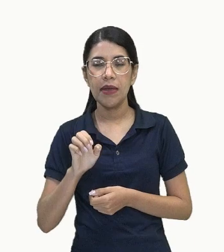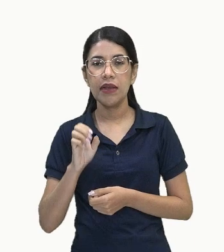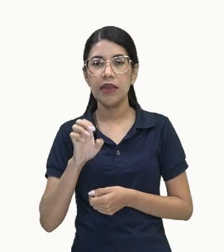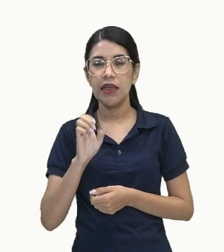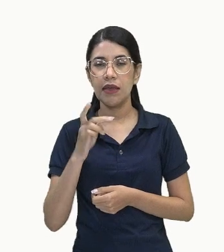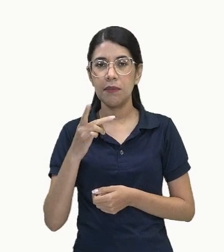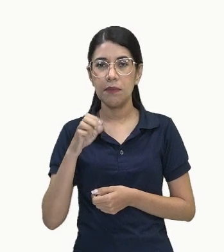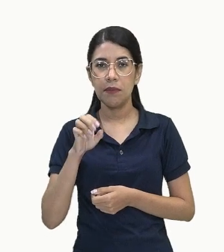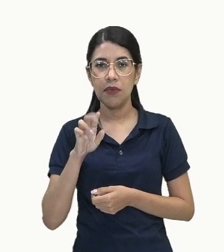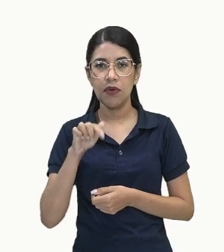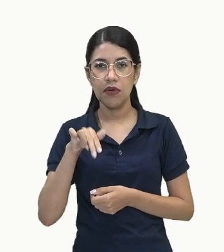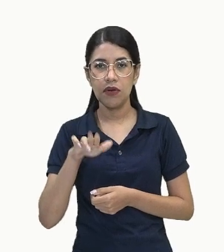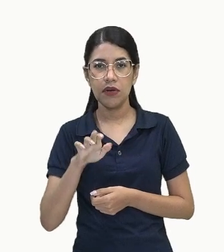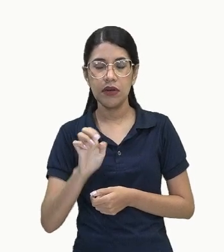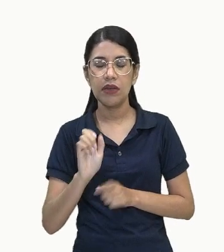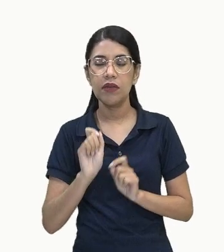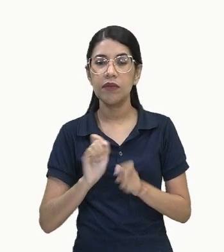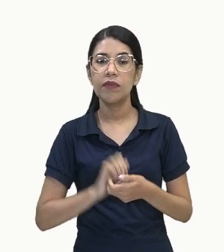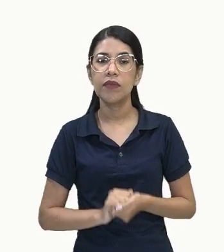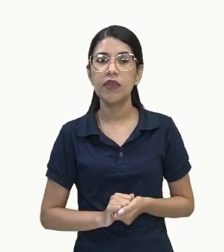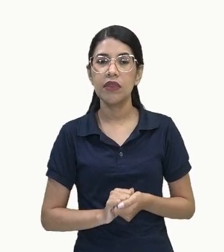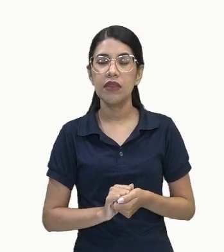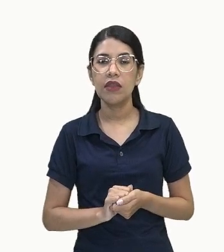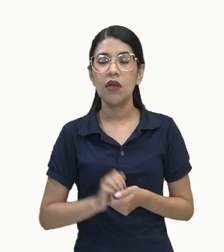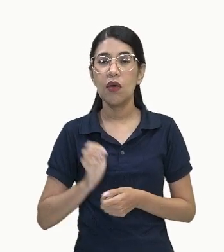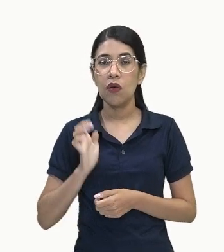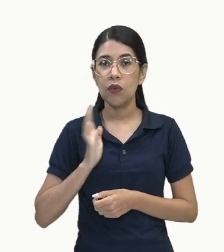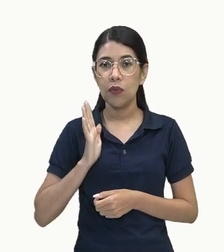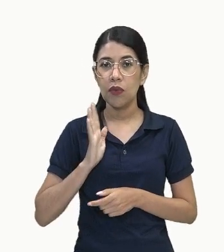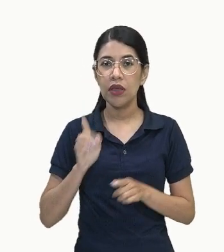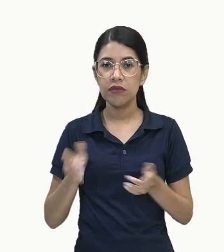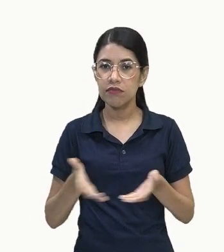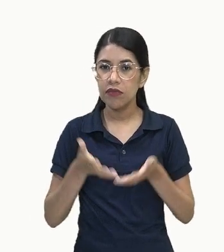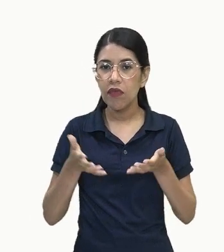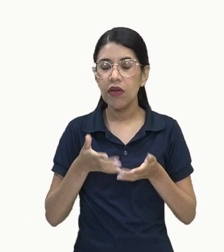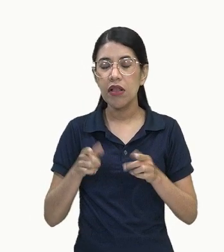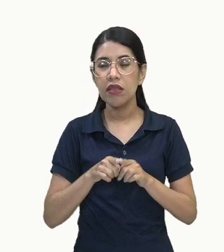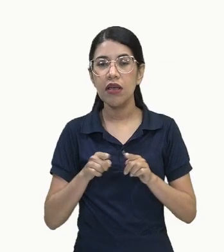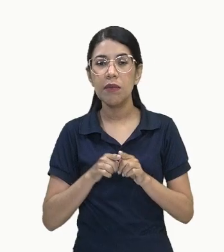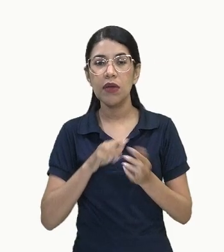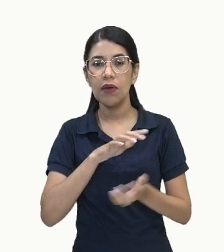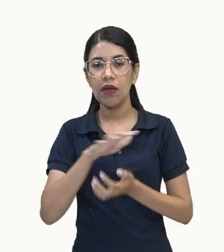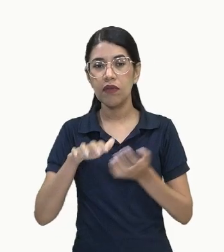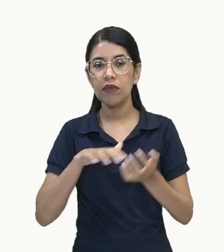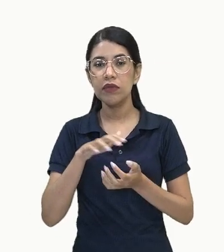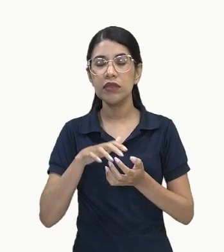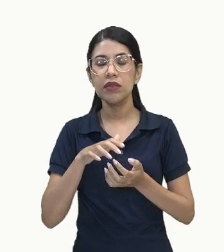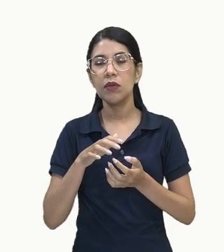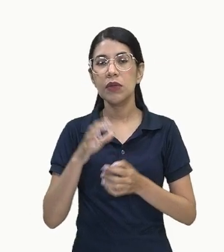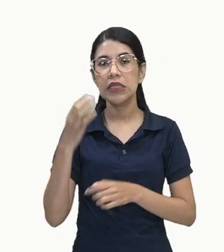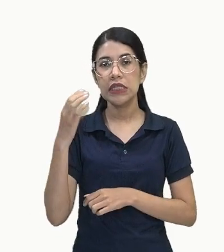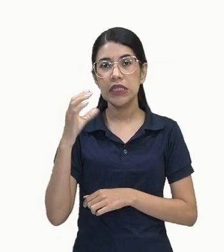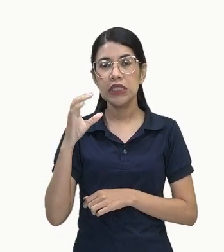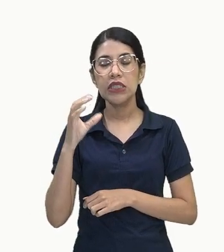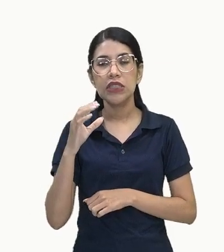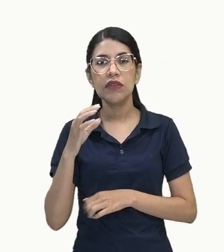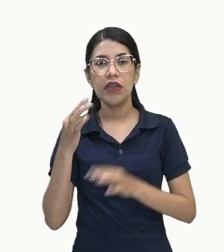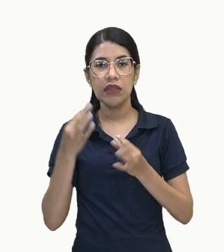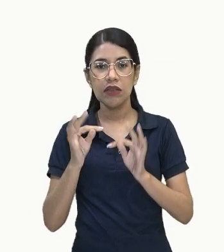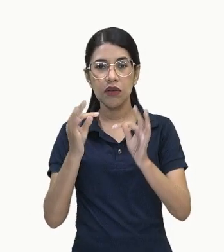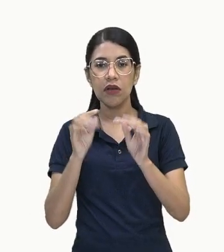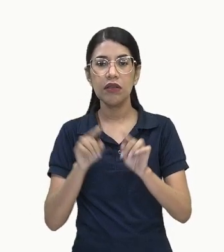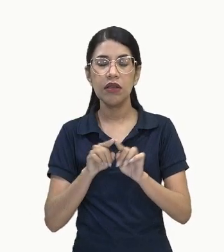otimismo burguês impulsionado pela revolução científica e tecnológica lá do século XIX. Inovações como